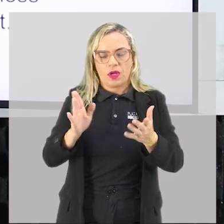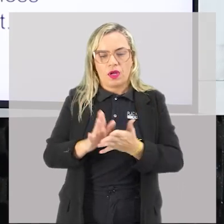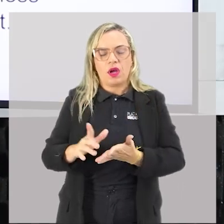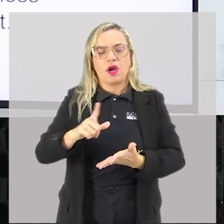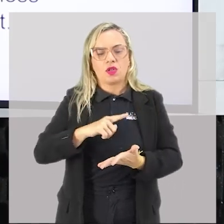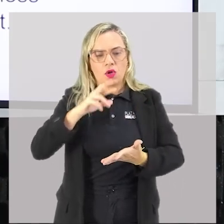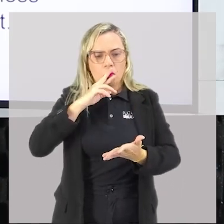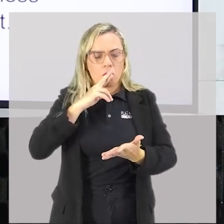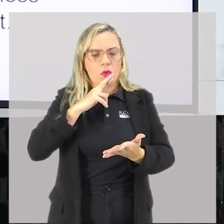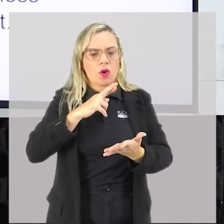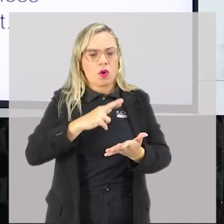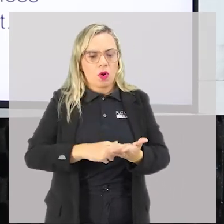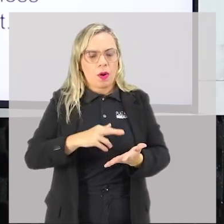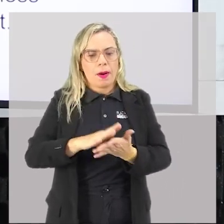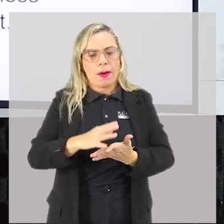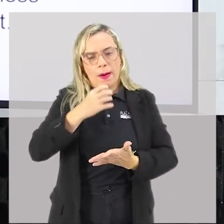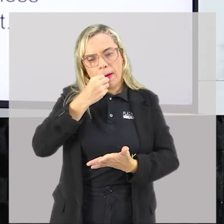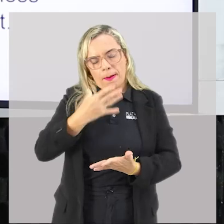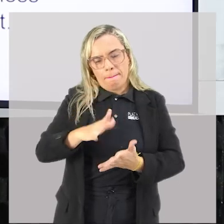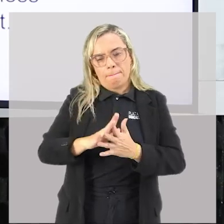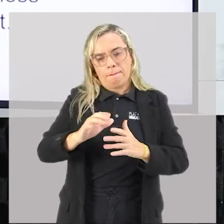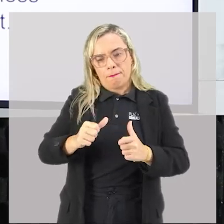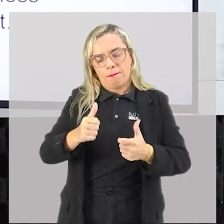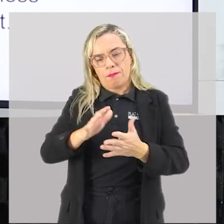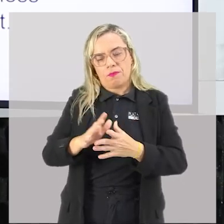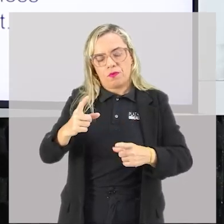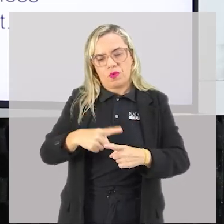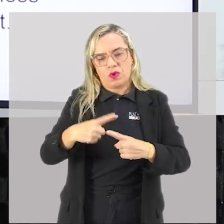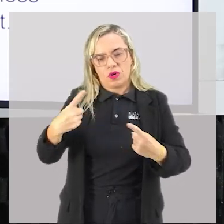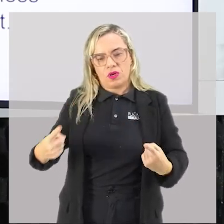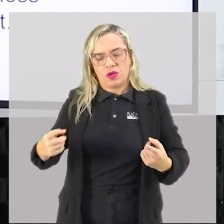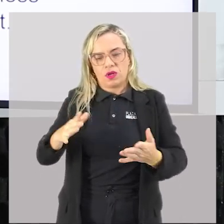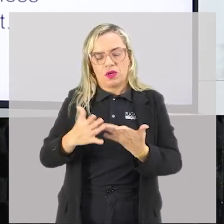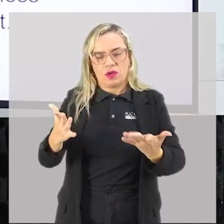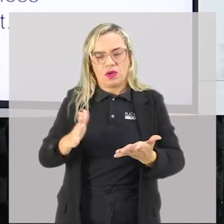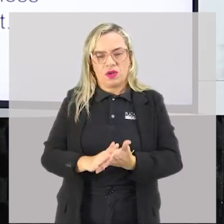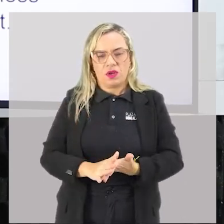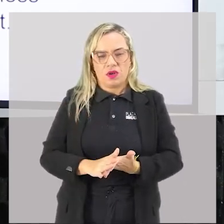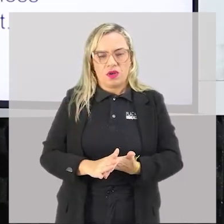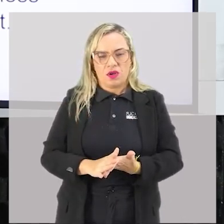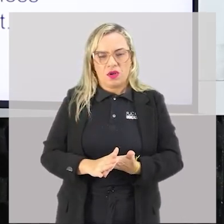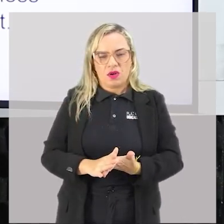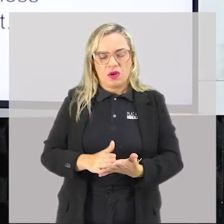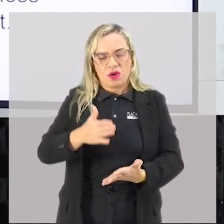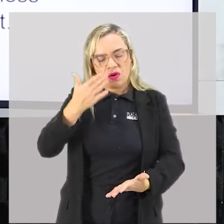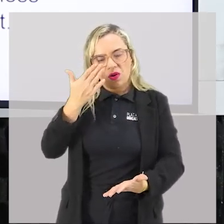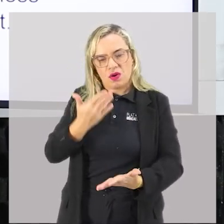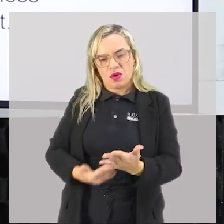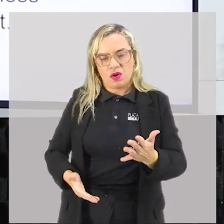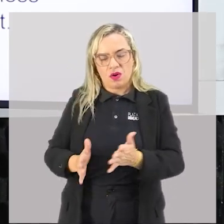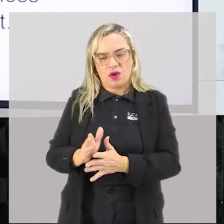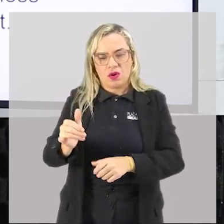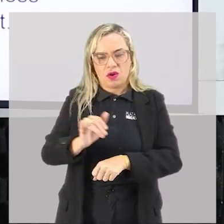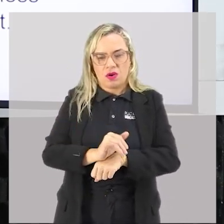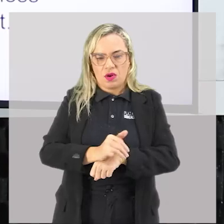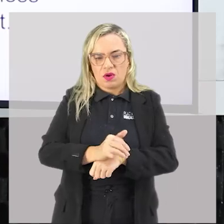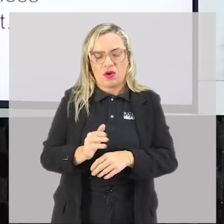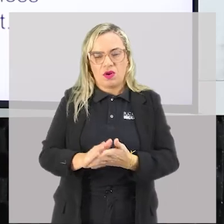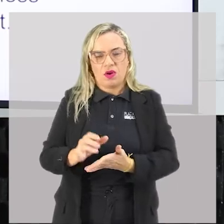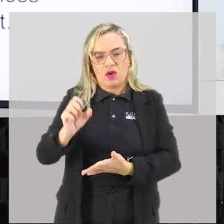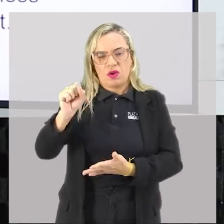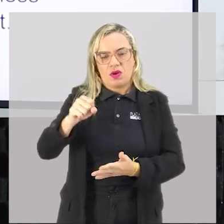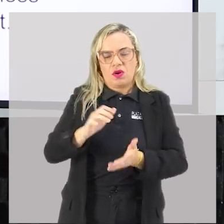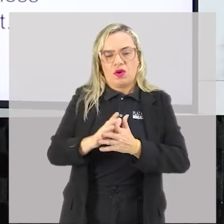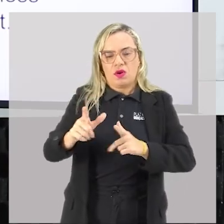resposta honesta, mas traz aquela fraqueza de uma maneira estratégica e afirma que você